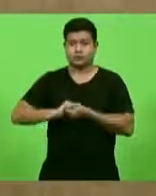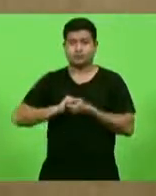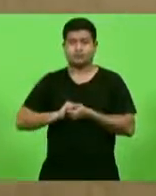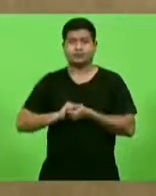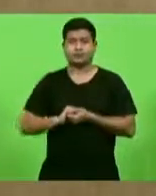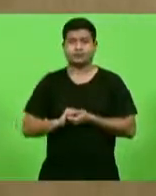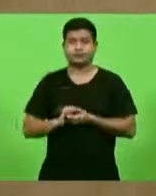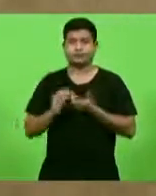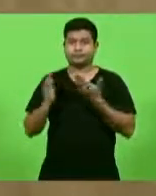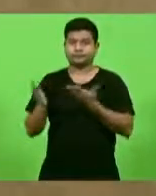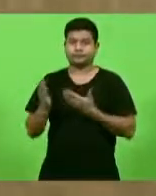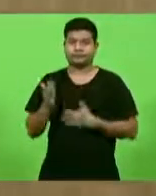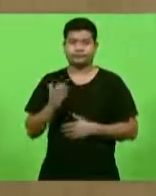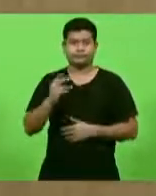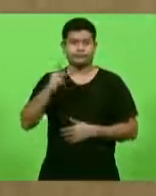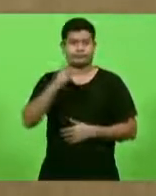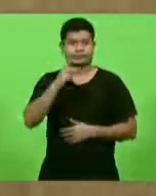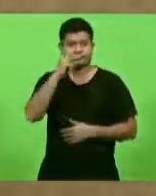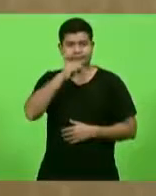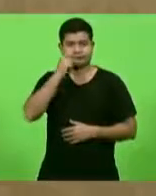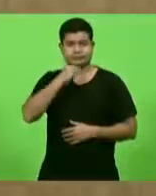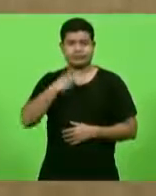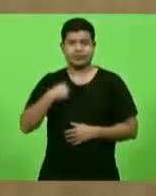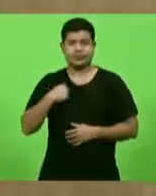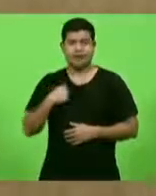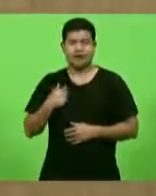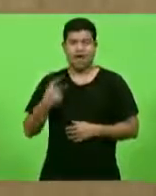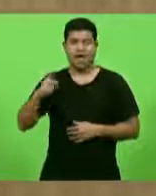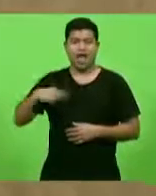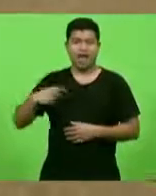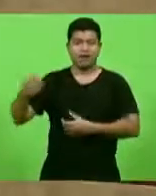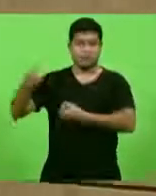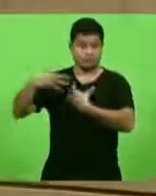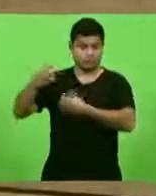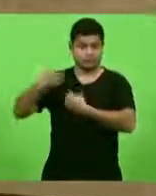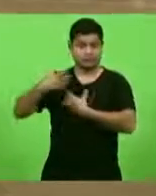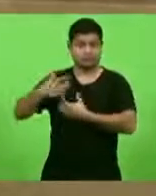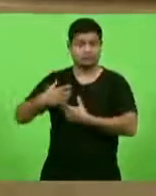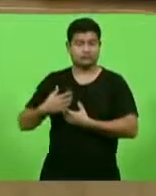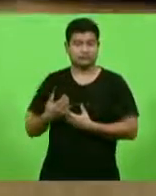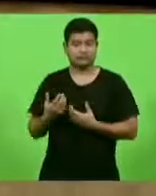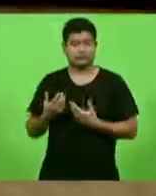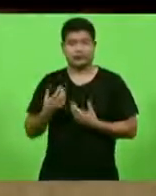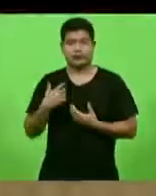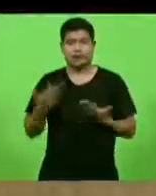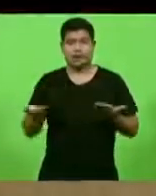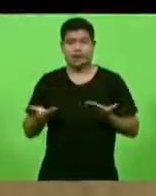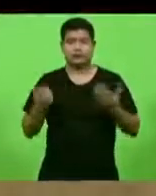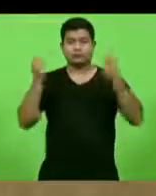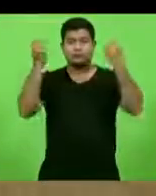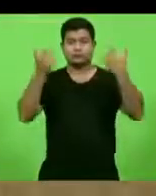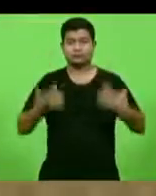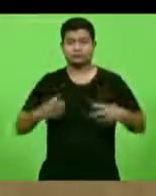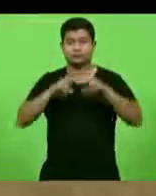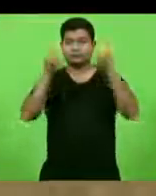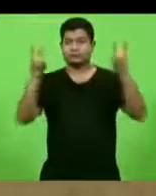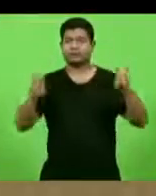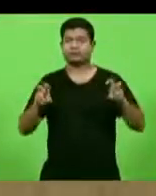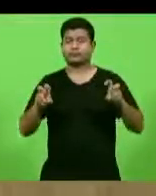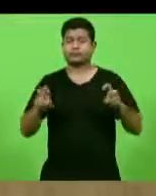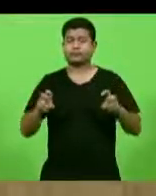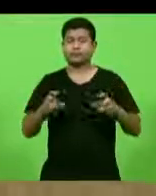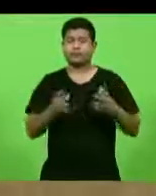meu querido colega Kennedy Nunes, meu professor, falar de um assunto que está rodando nas redes sociais